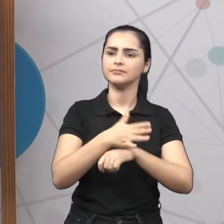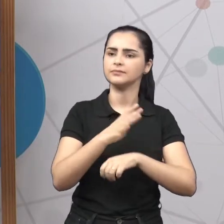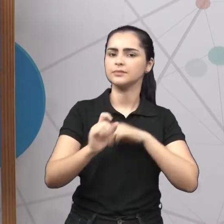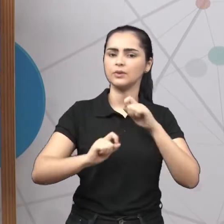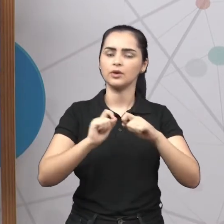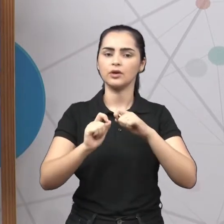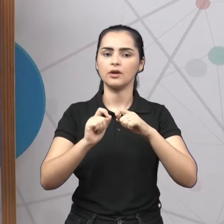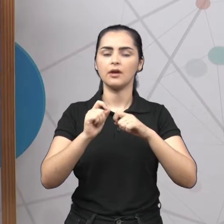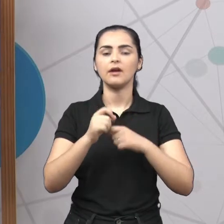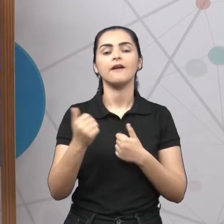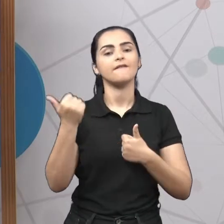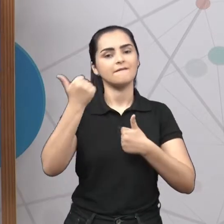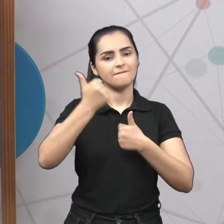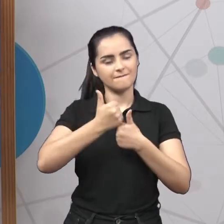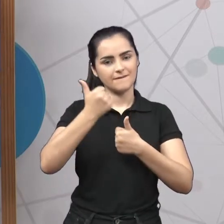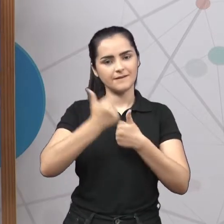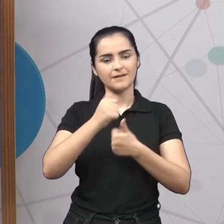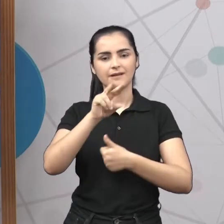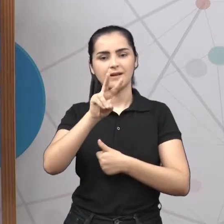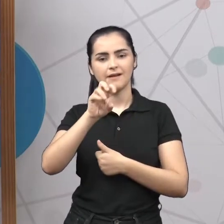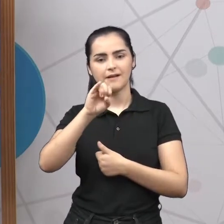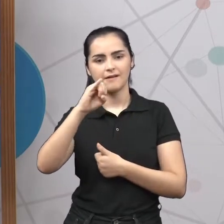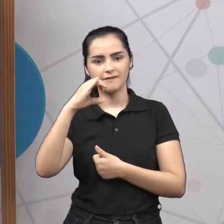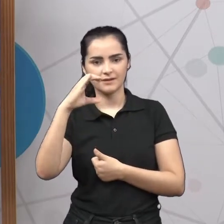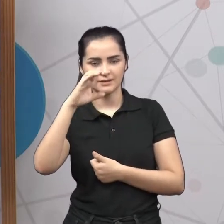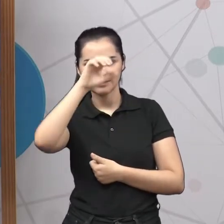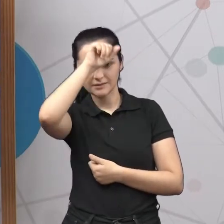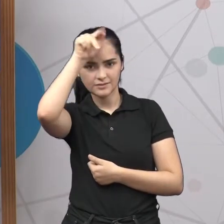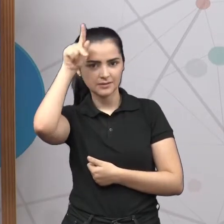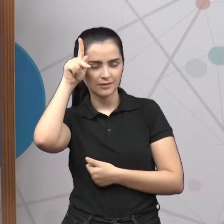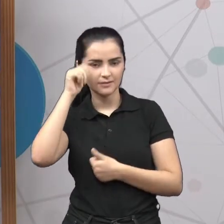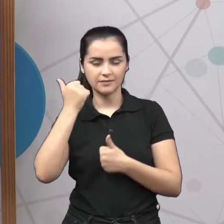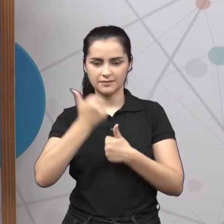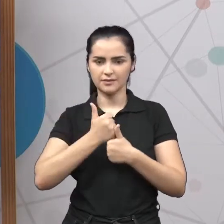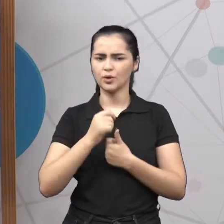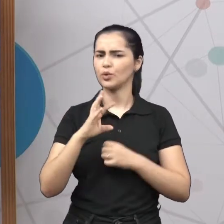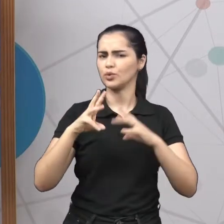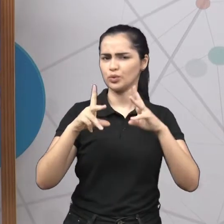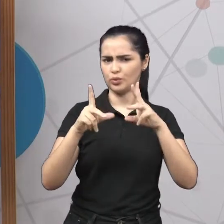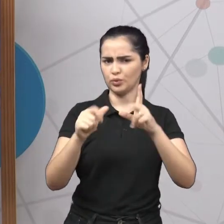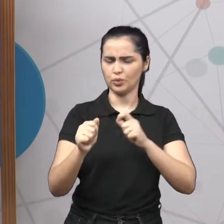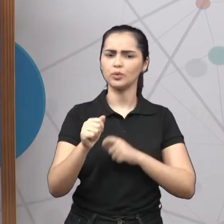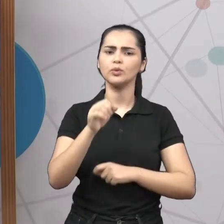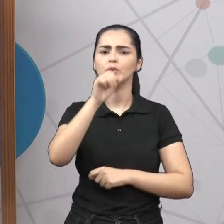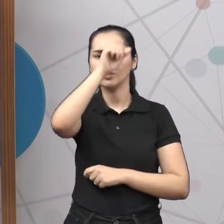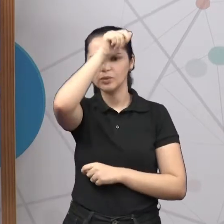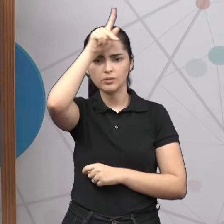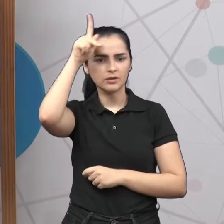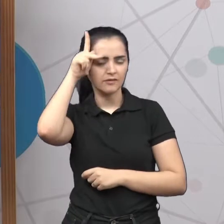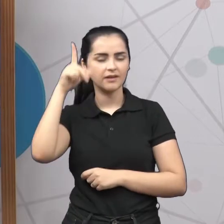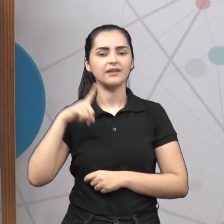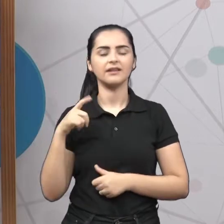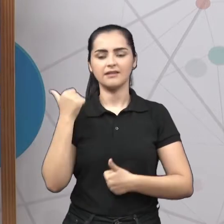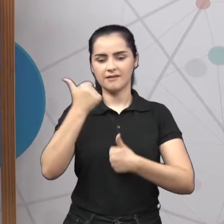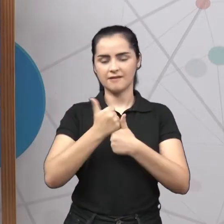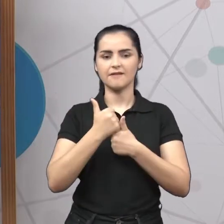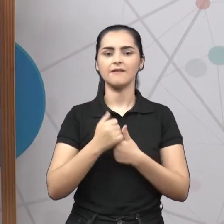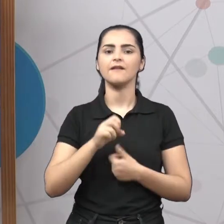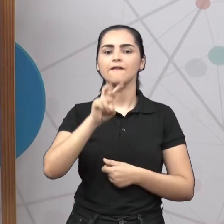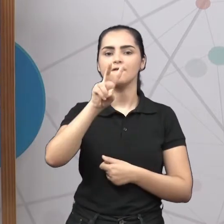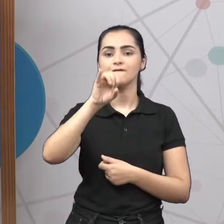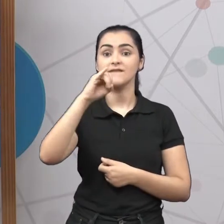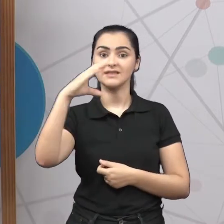é o vice-prefeito. Todo prefeito tem um vice-prefeito, que é a